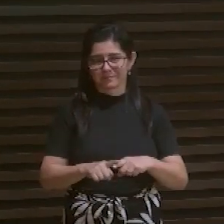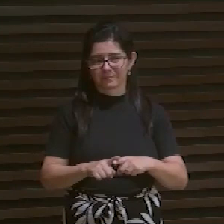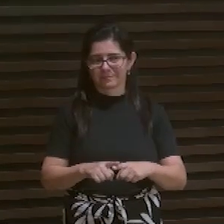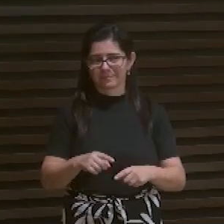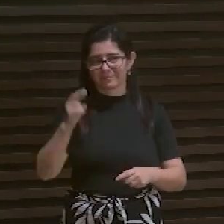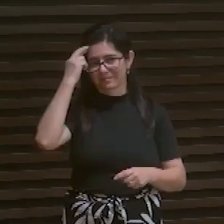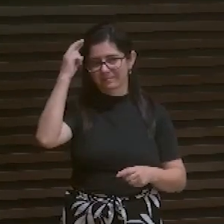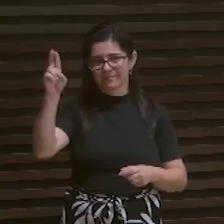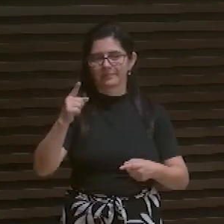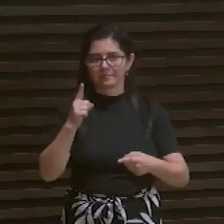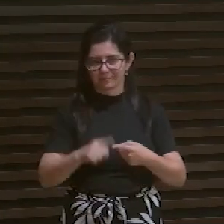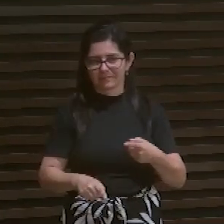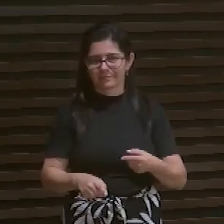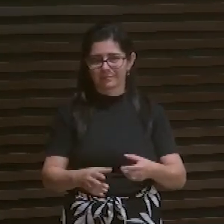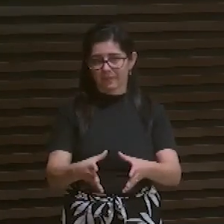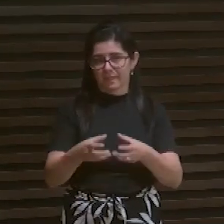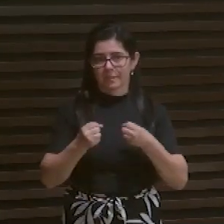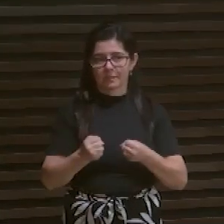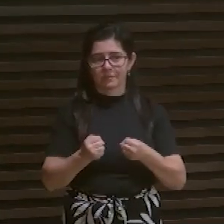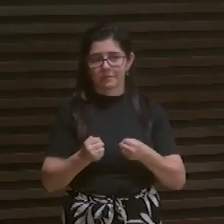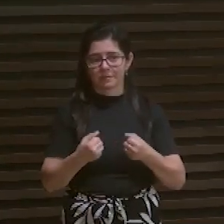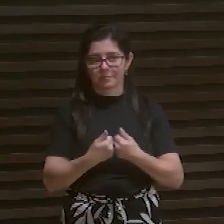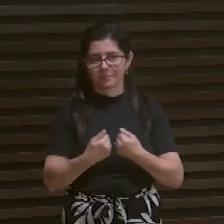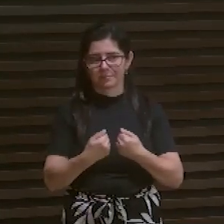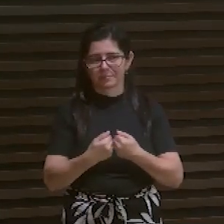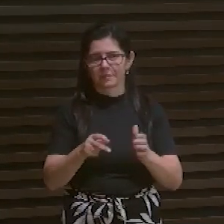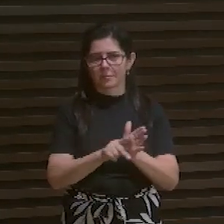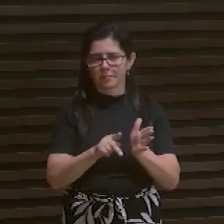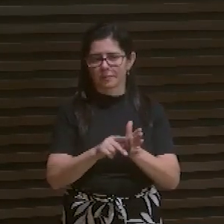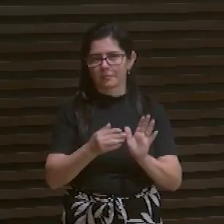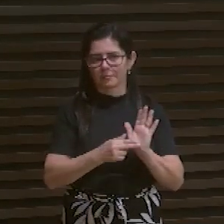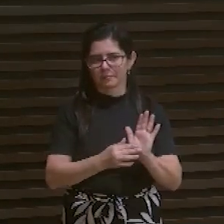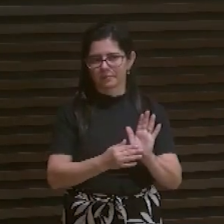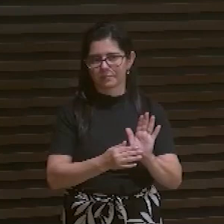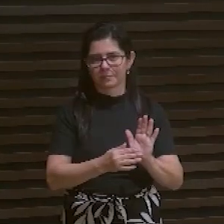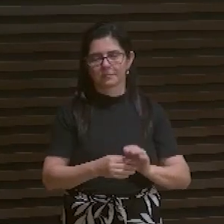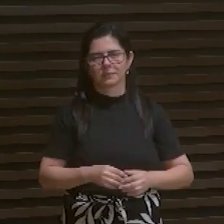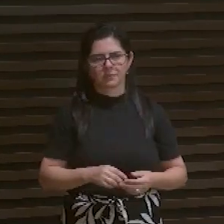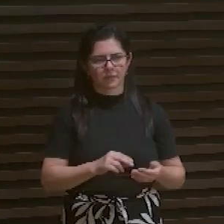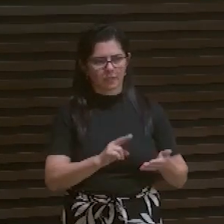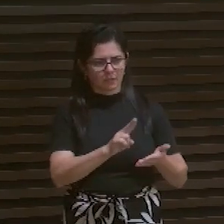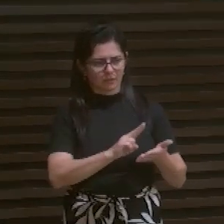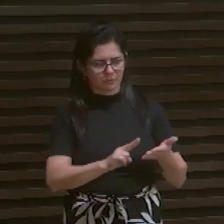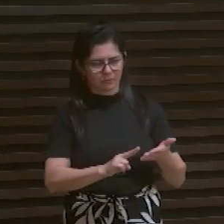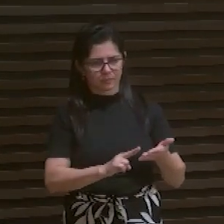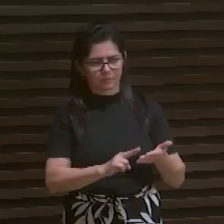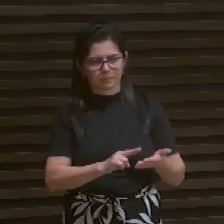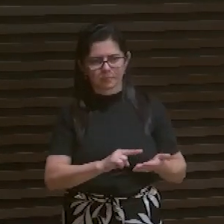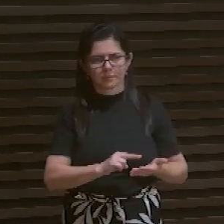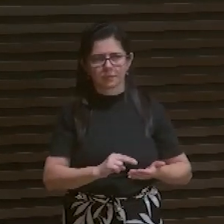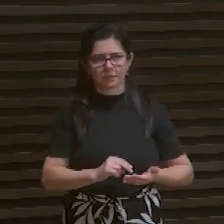Uzá. E aí, a gente, assim, lendo sobre, existem algumas interpretações sobre por que Uzá